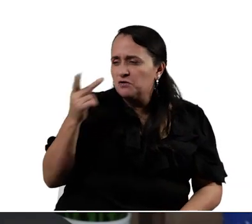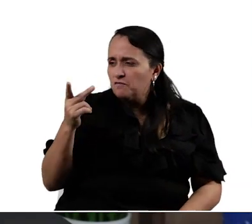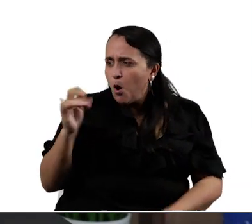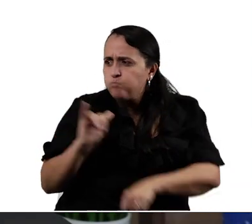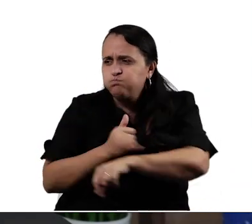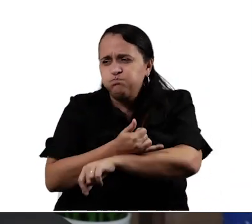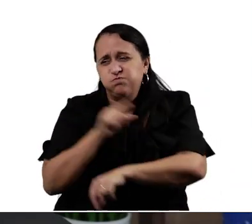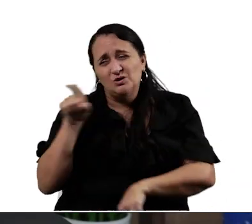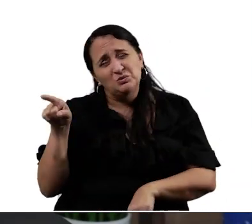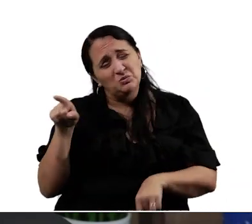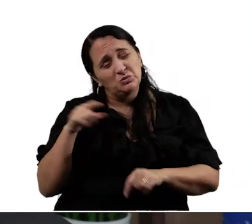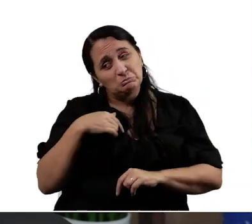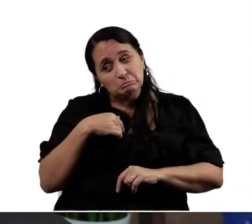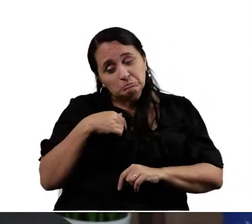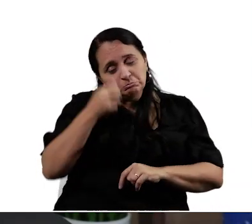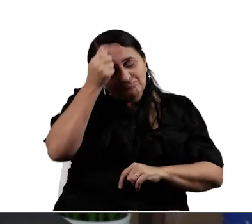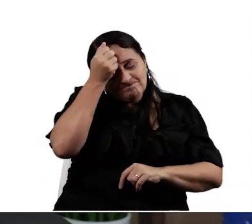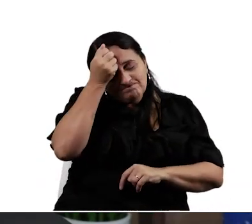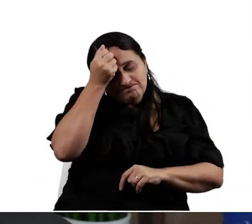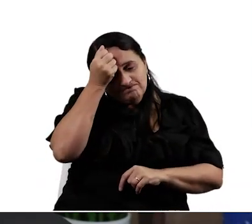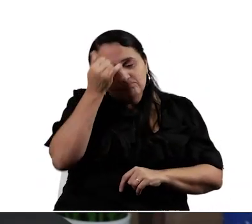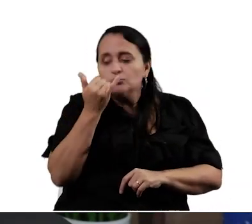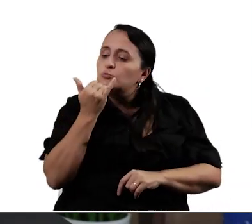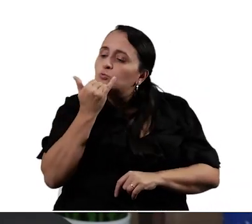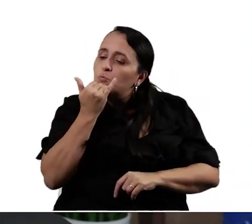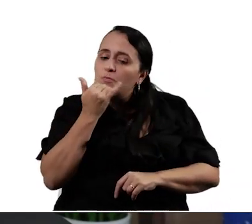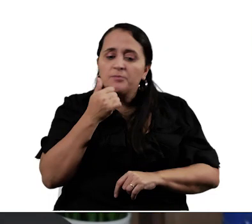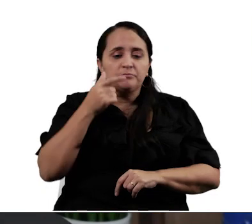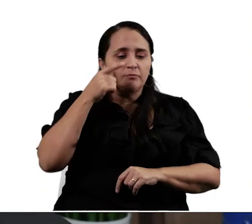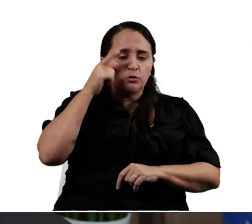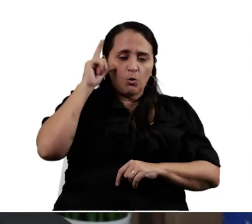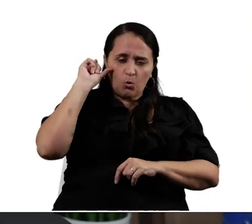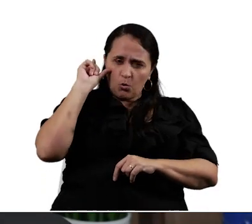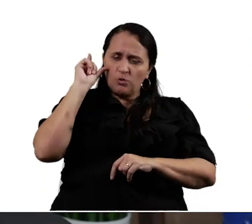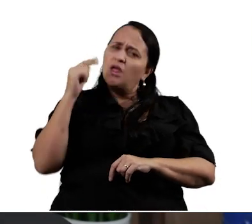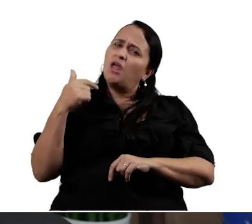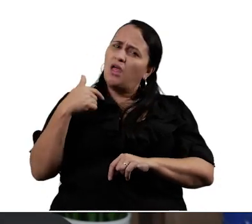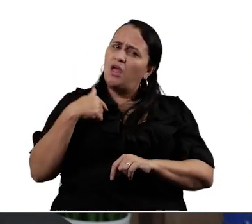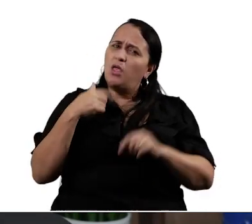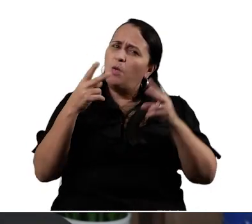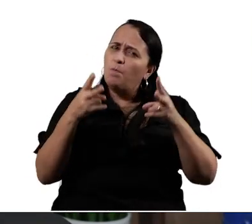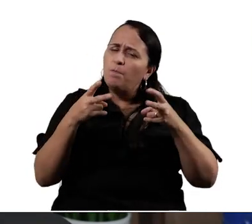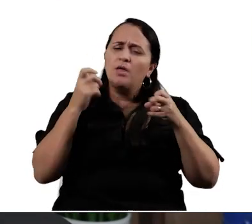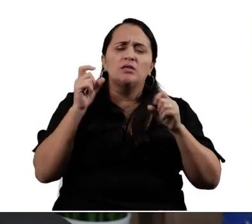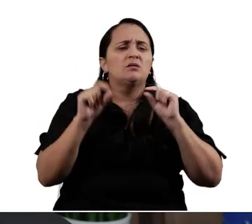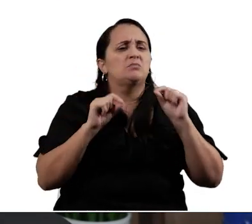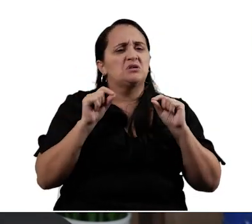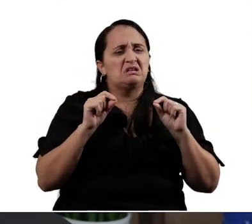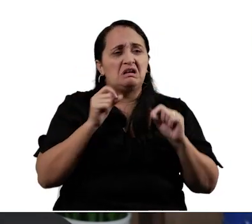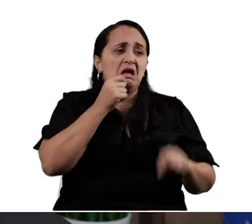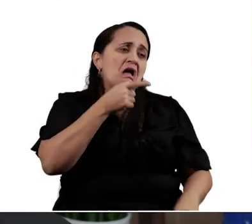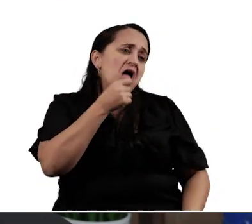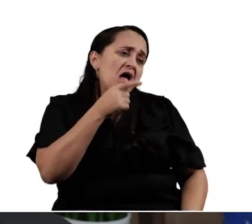fez isso. Pois é, mas ela estava arrependida. Ela falou, ontem eu percebi como essas gracinhas não têm a